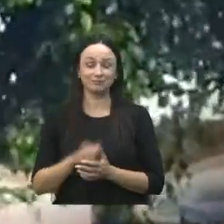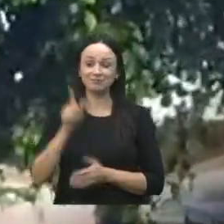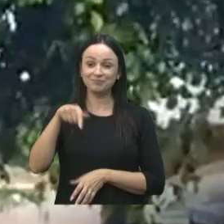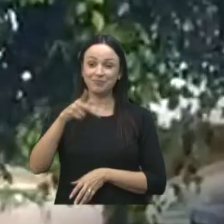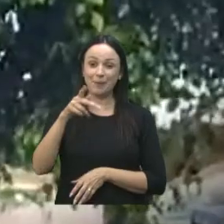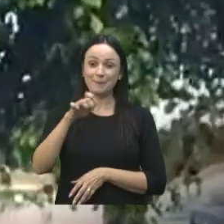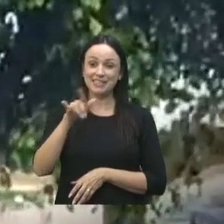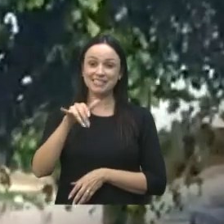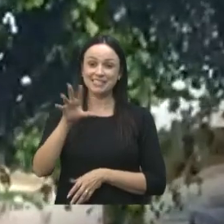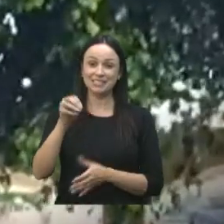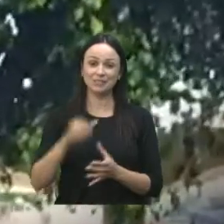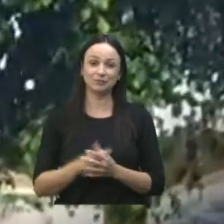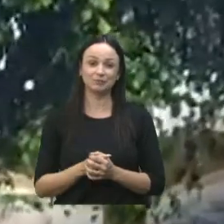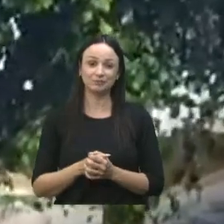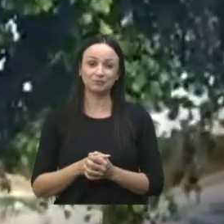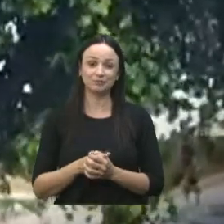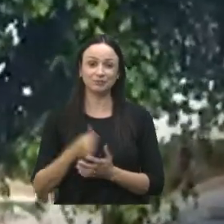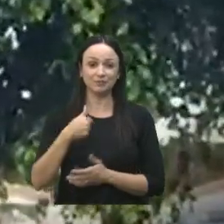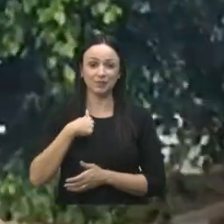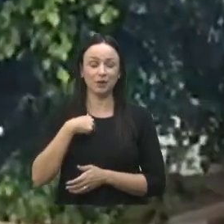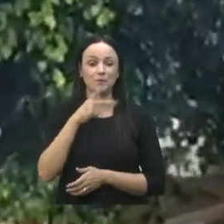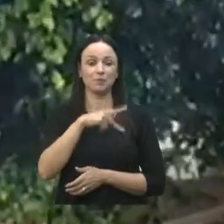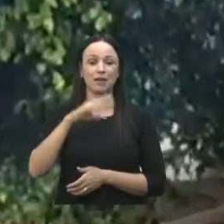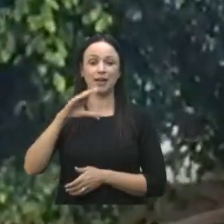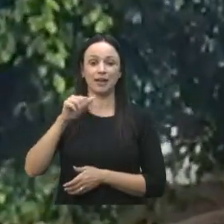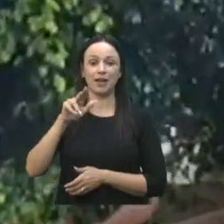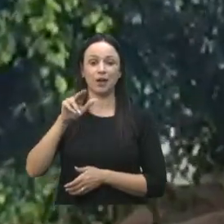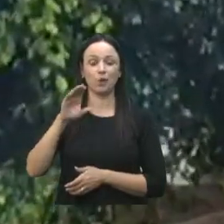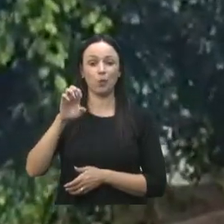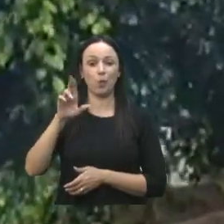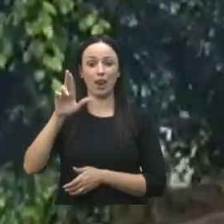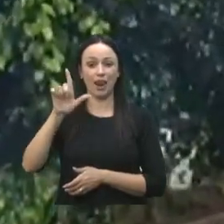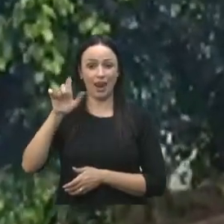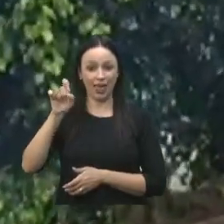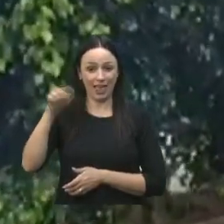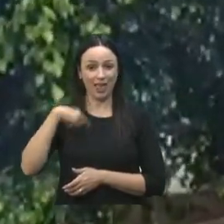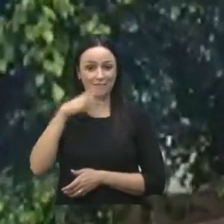Pezinho? Eu sou o mestre Caculé, sou seu mestre.